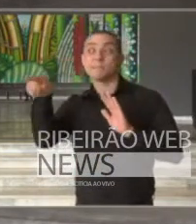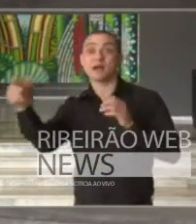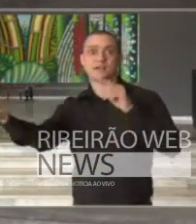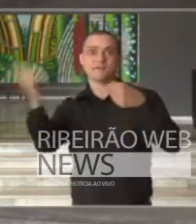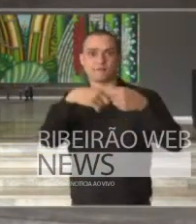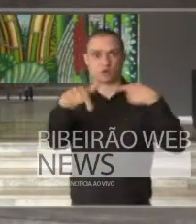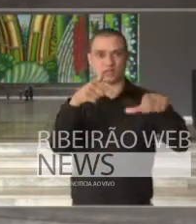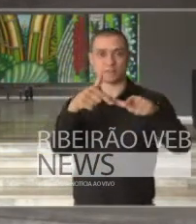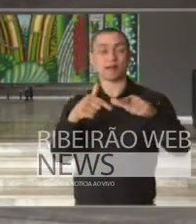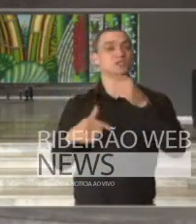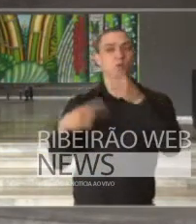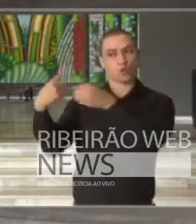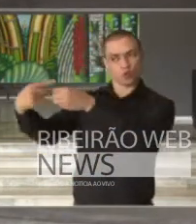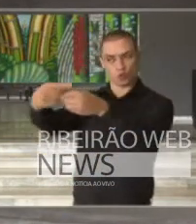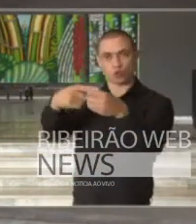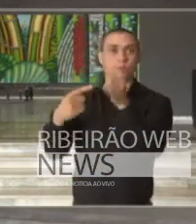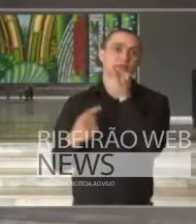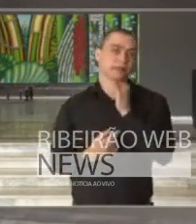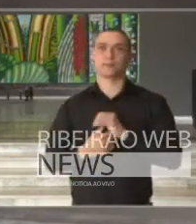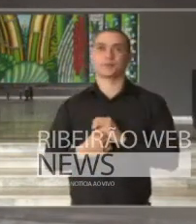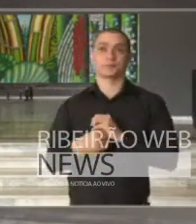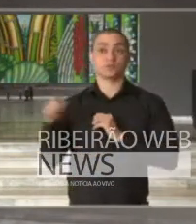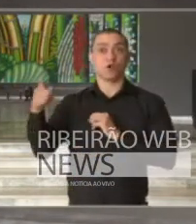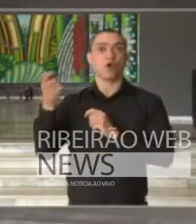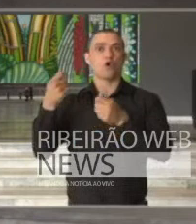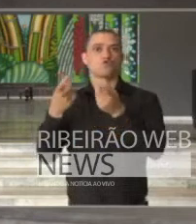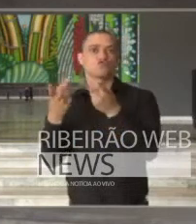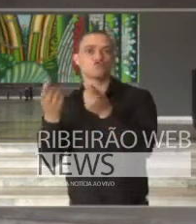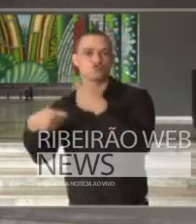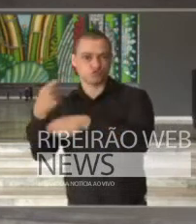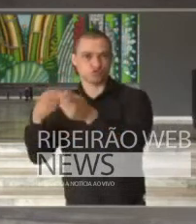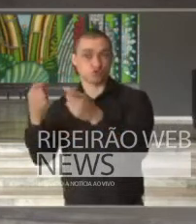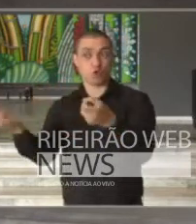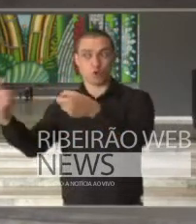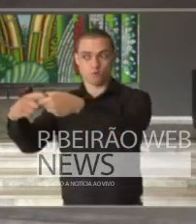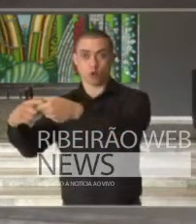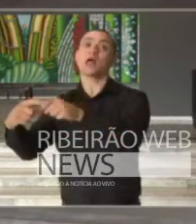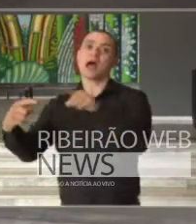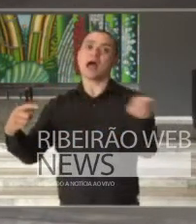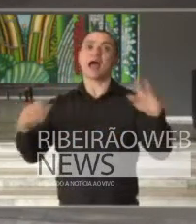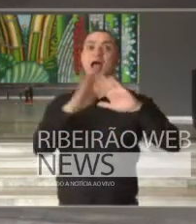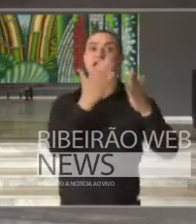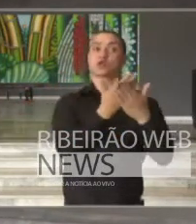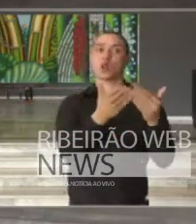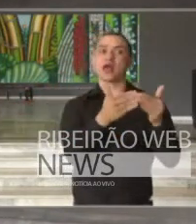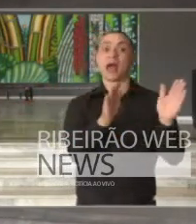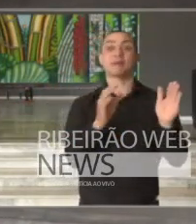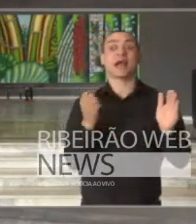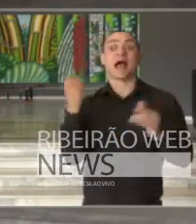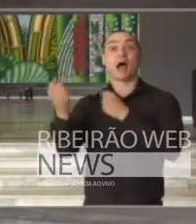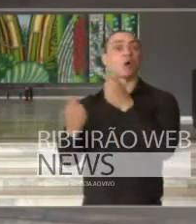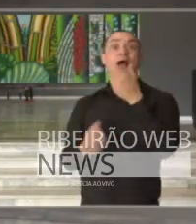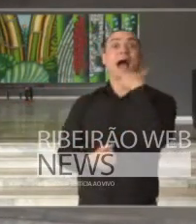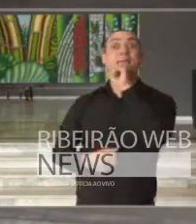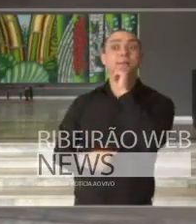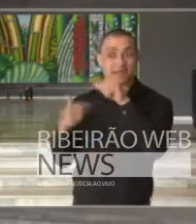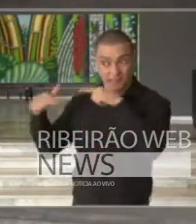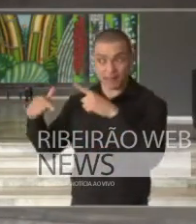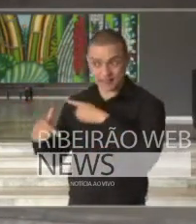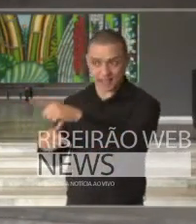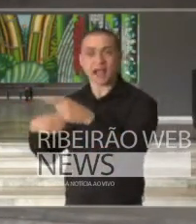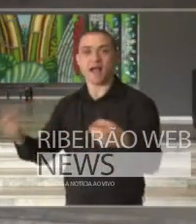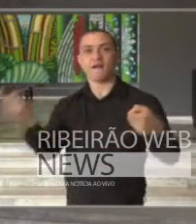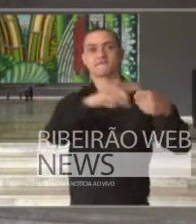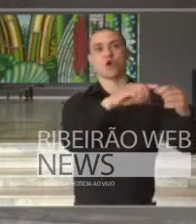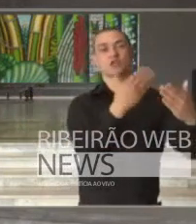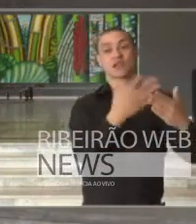de determinado município para, por exemplo, o comércio retornar, poderá ter o atendimento, mas não a todas as crianças, neste primeiro momento, para ser